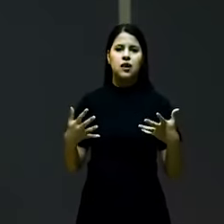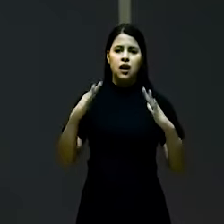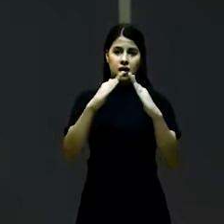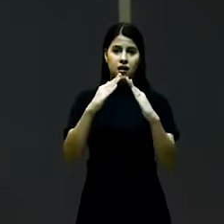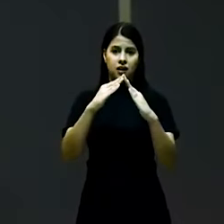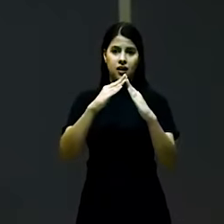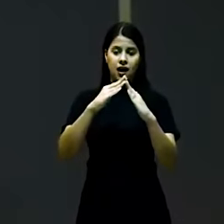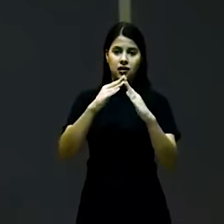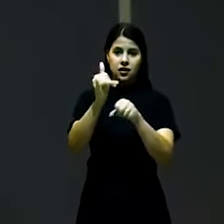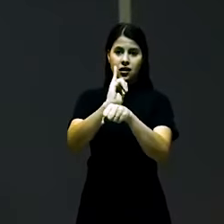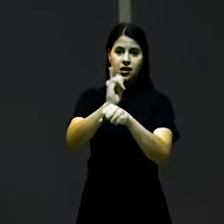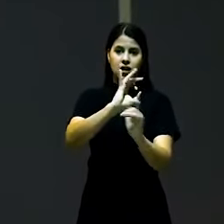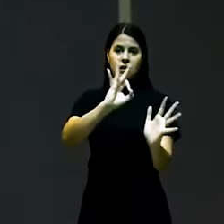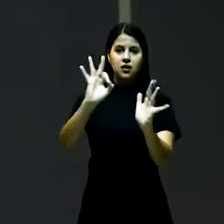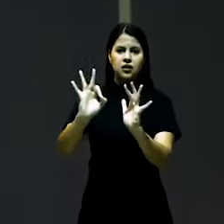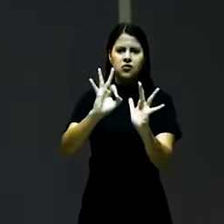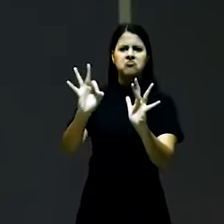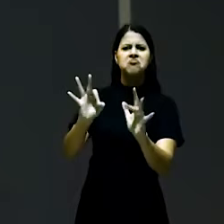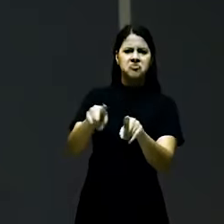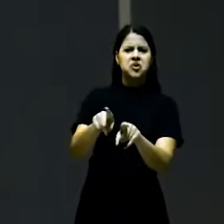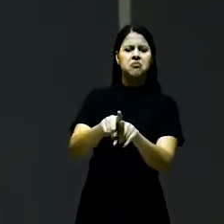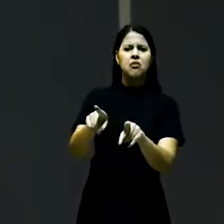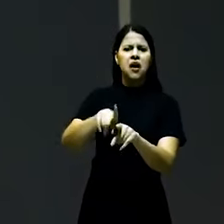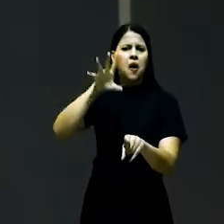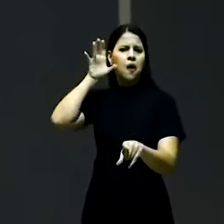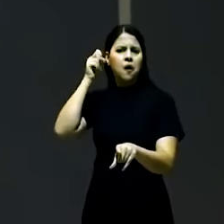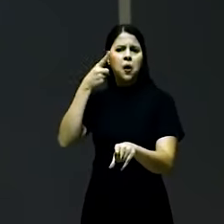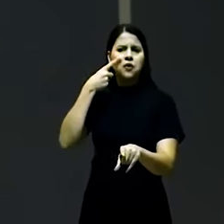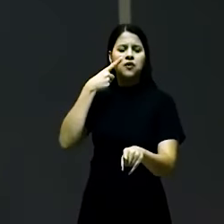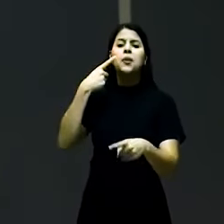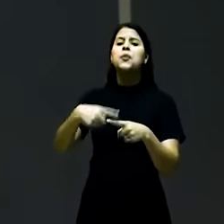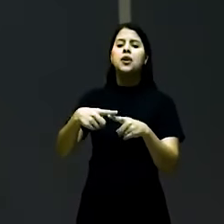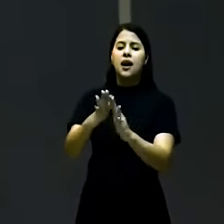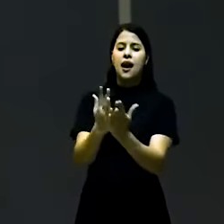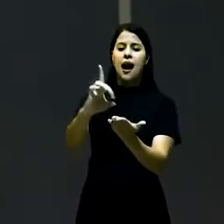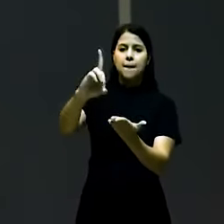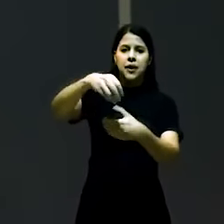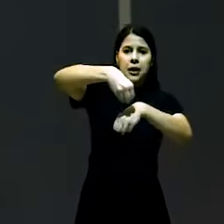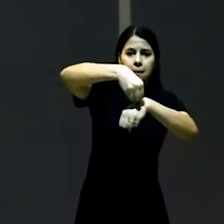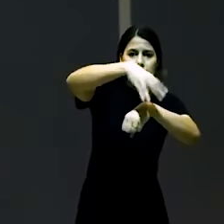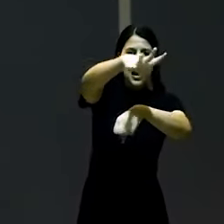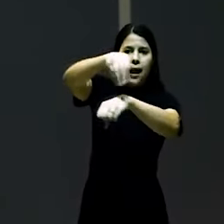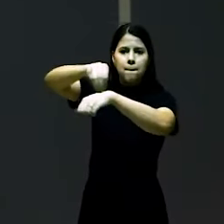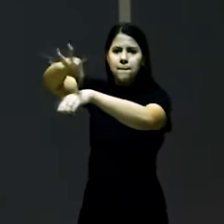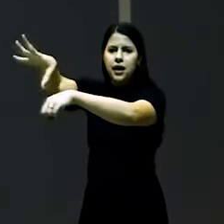chegando, porque a palavra de Deus, irmãos, precisa chegar de uma forma bem